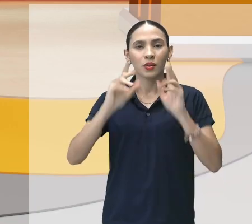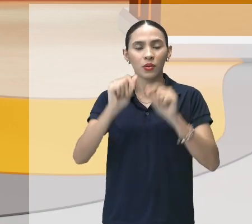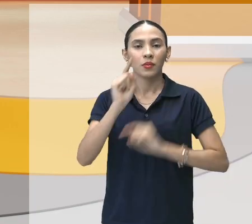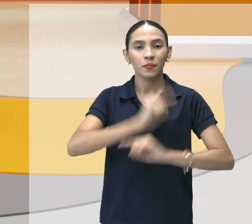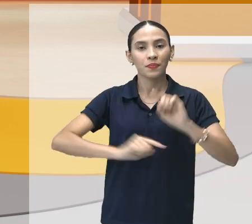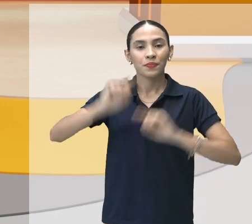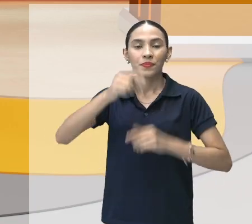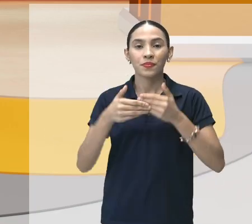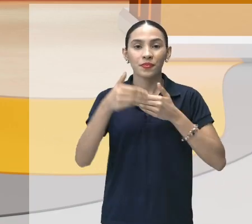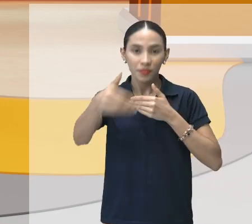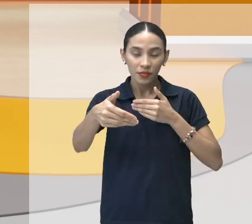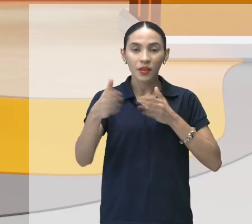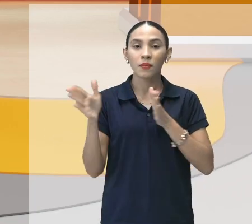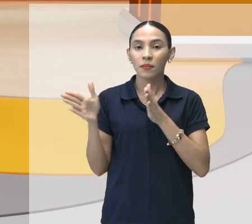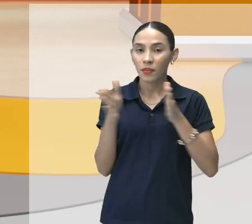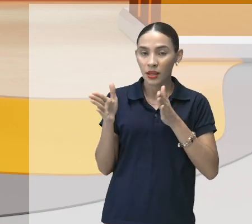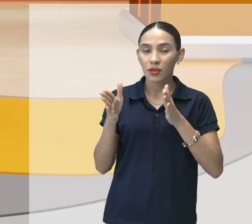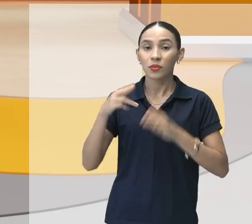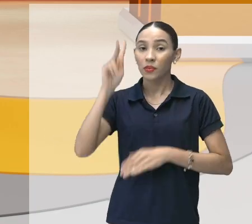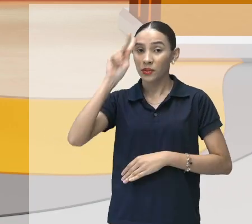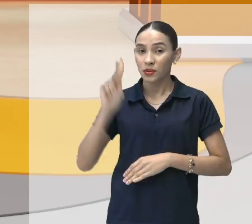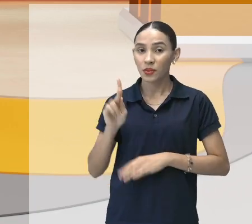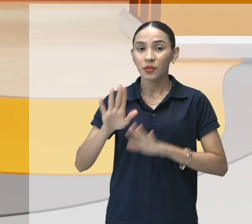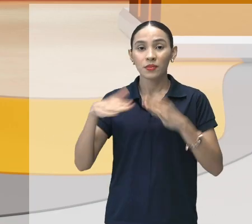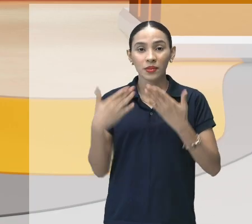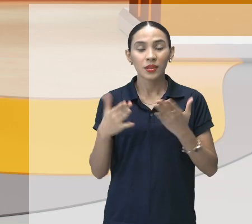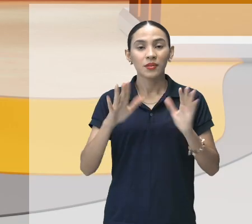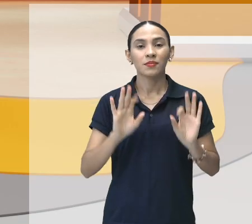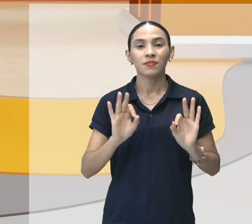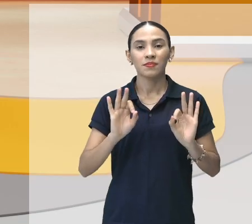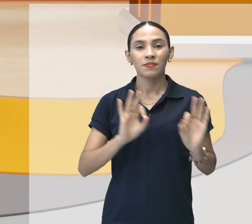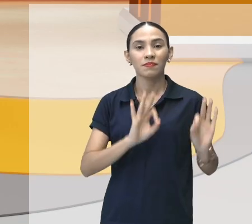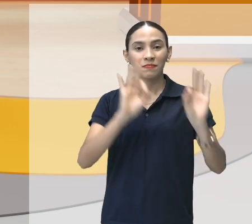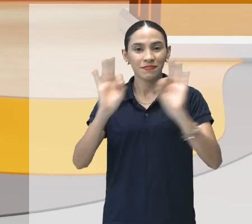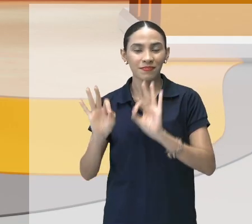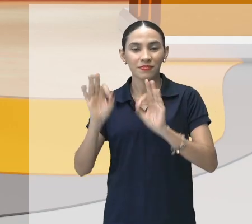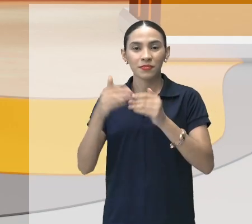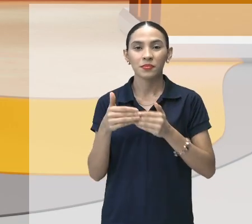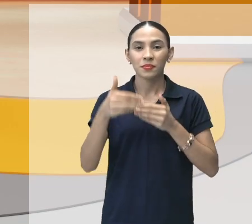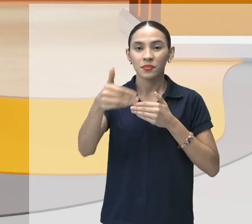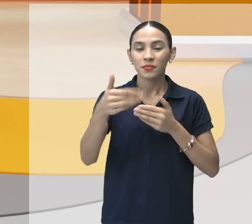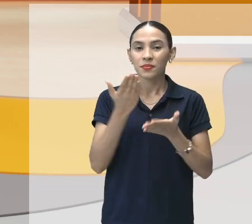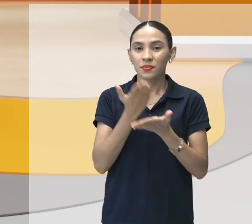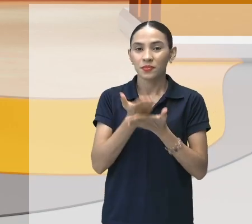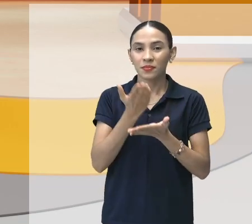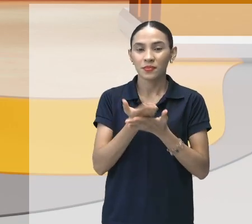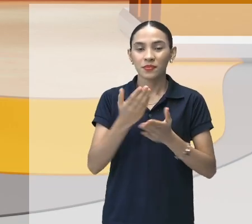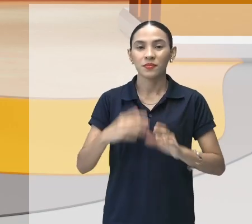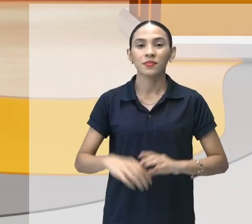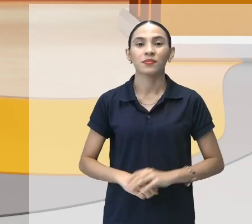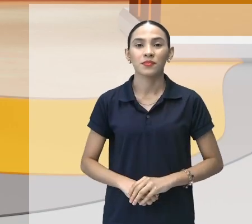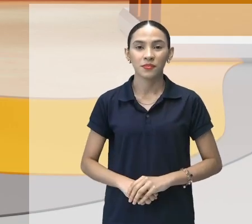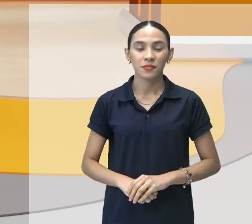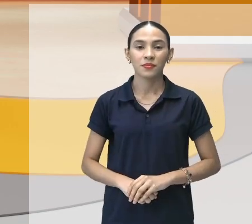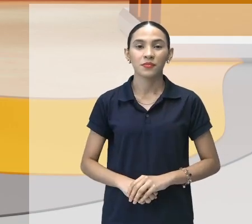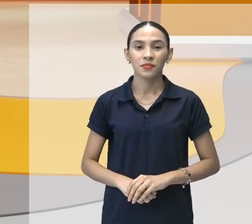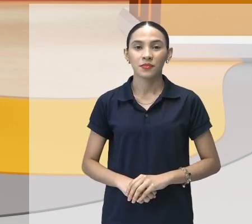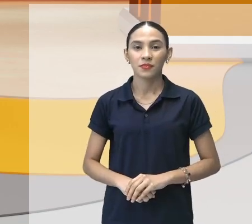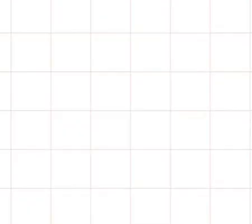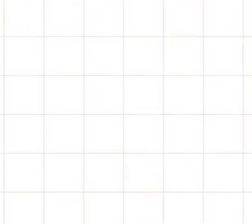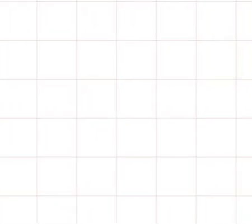a partir desse período histórico. Então, galera, sem mais conversas, sem mais delongas, vamos à nossa